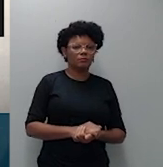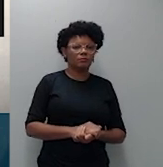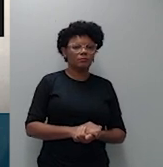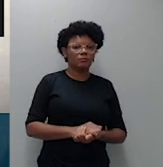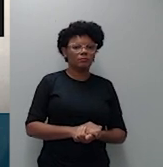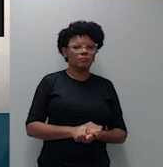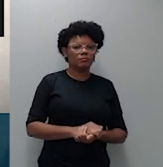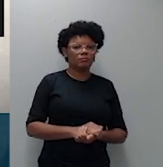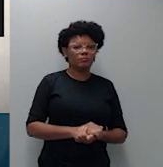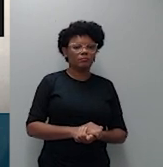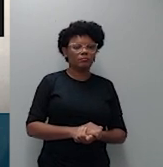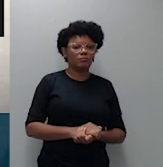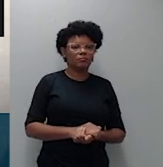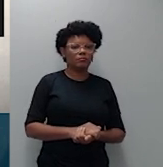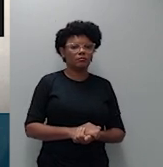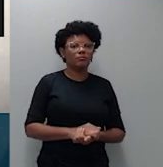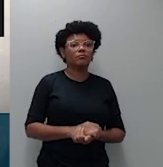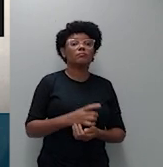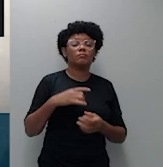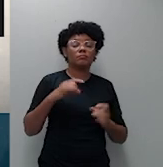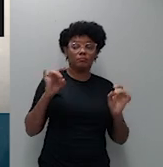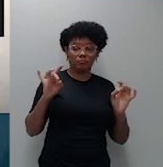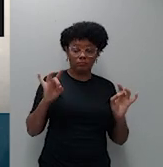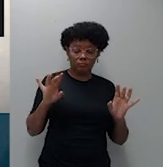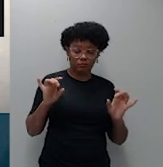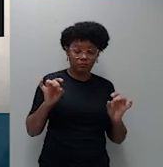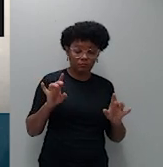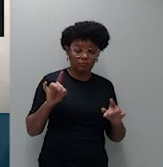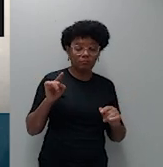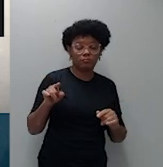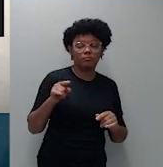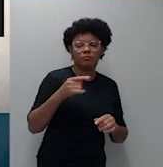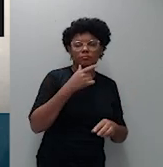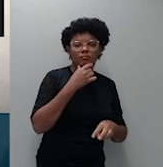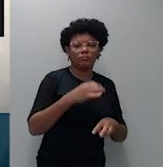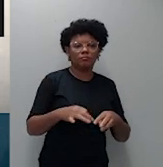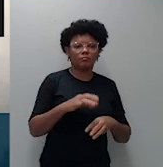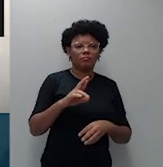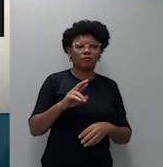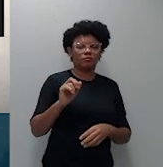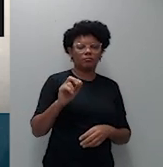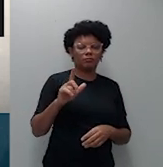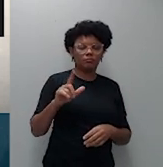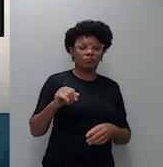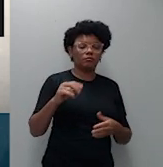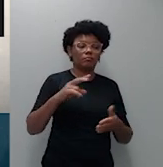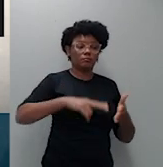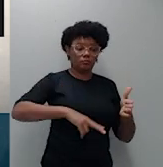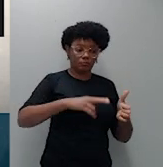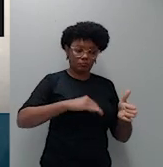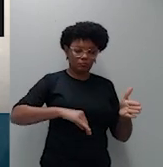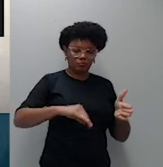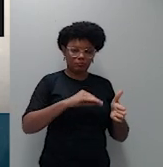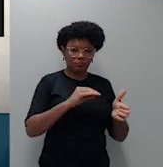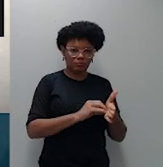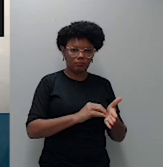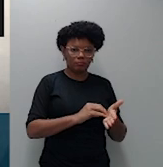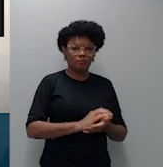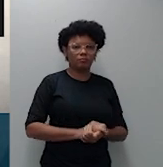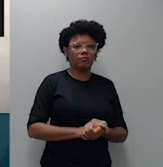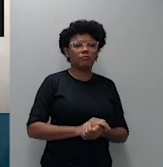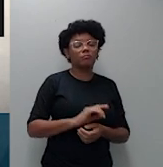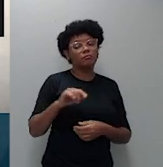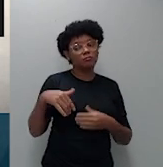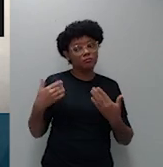é um destaque ser pelo Ministro Raul também vou proceder a leitura da e o ministro ao